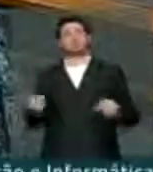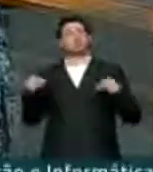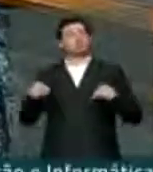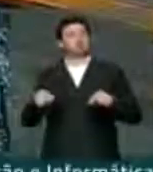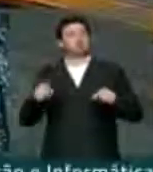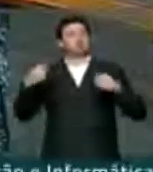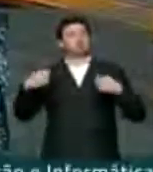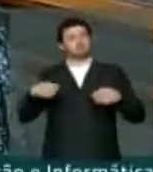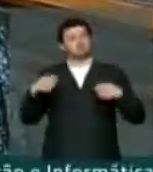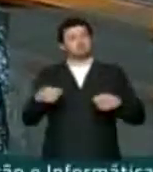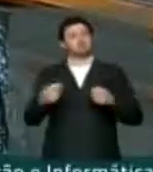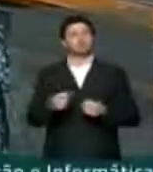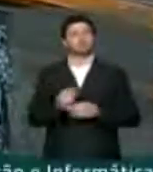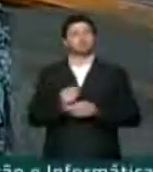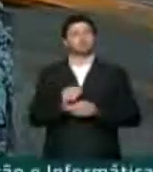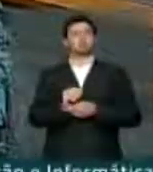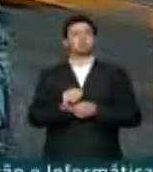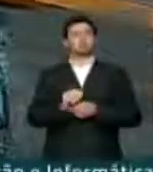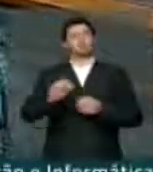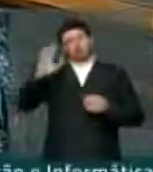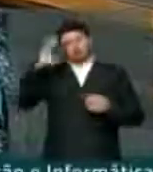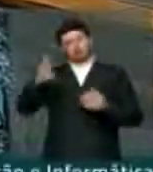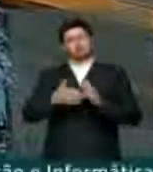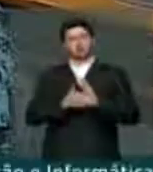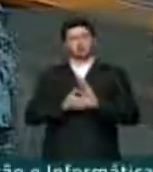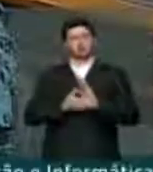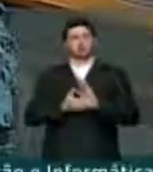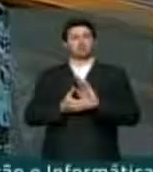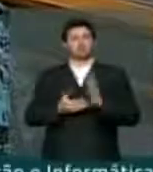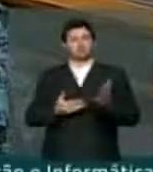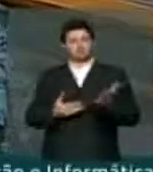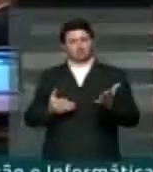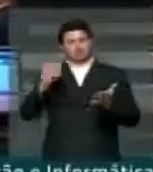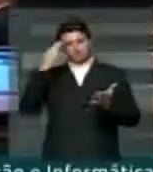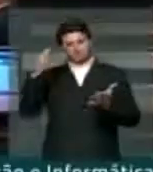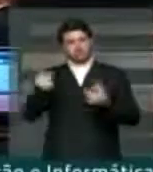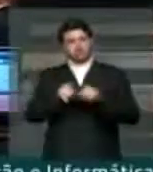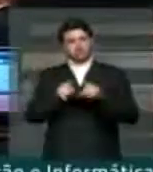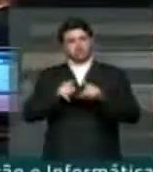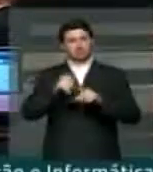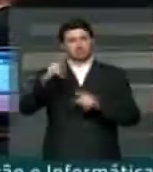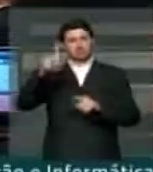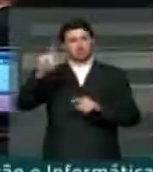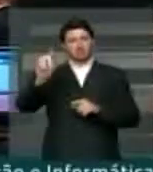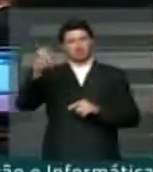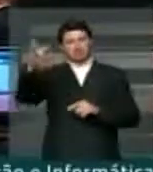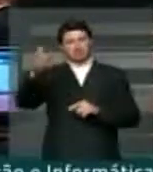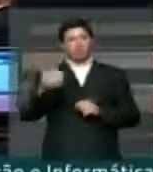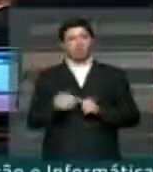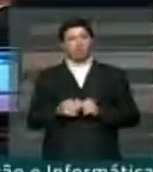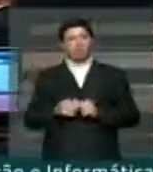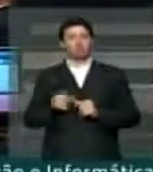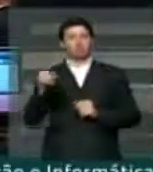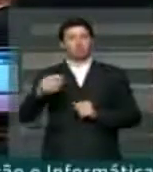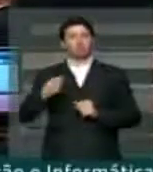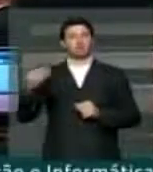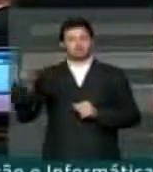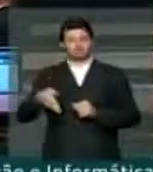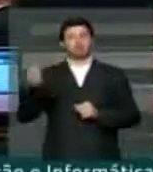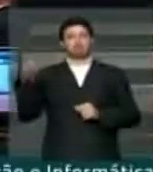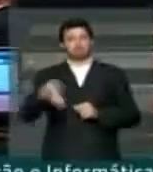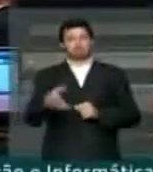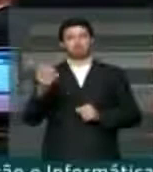situação ela tem que ser superada, e agradecer, inclusive, ao Paulo Tonê, que tem sido muito